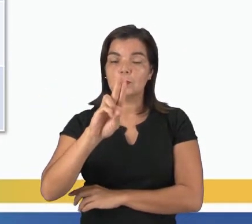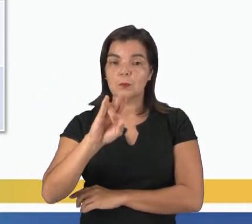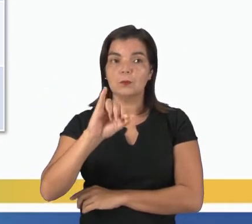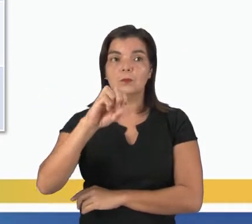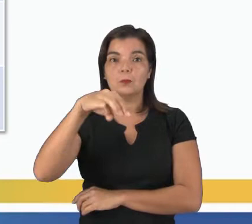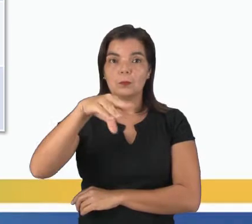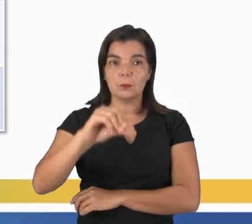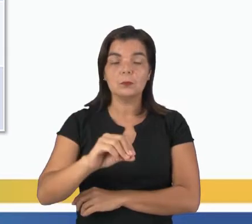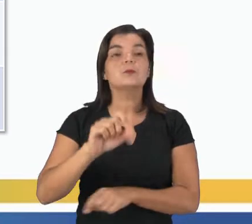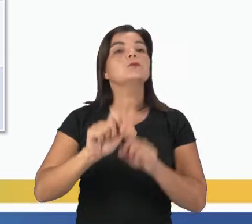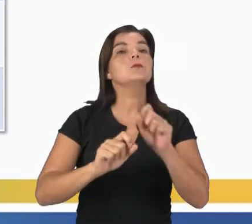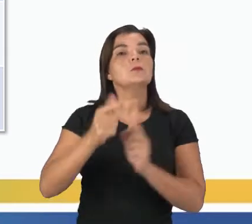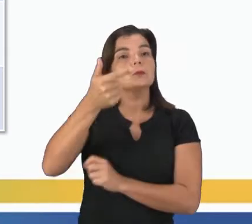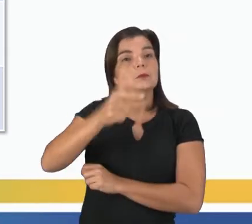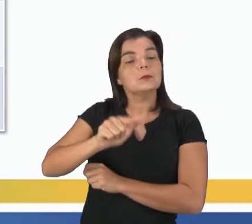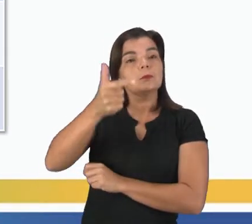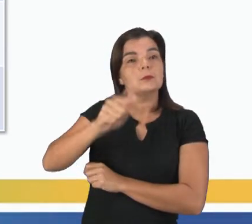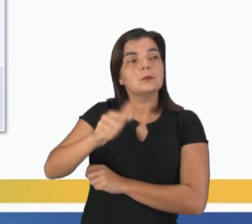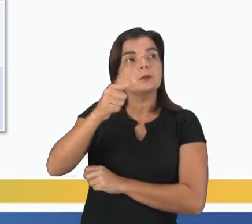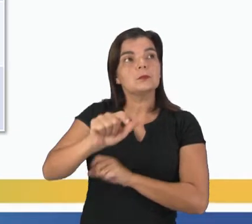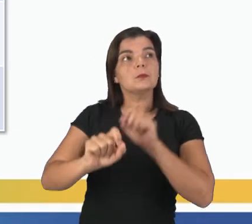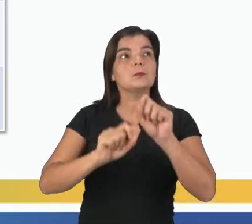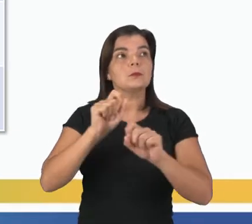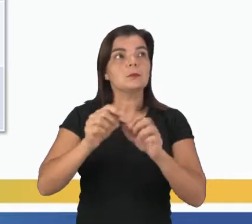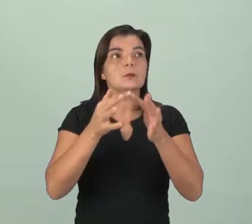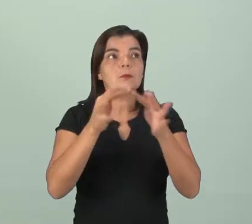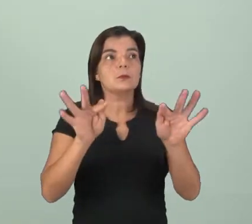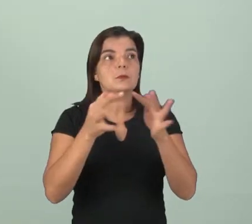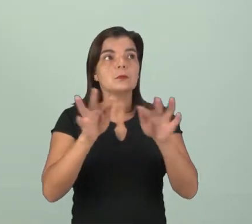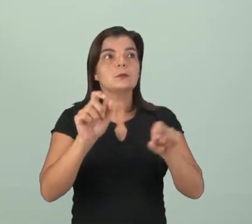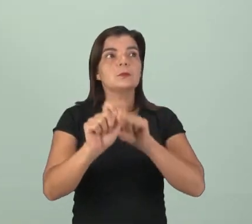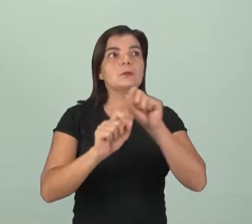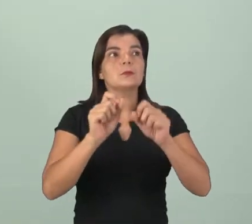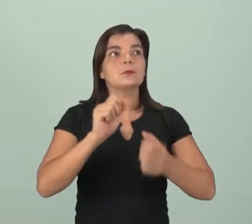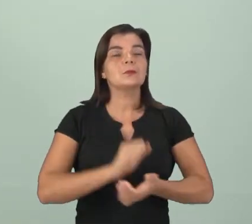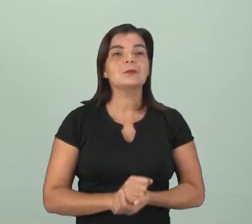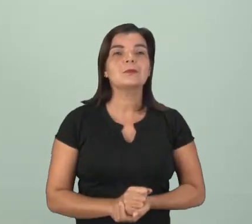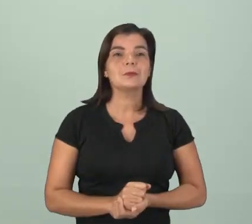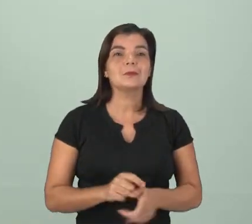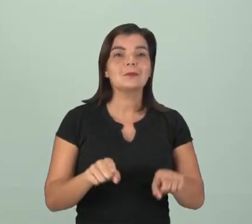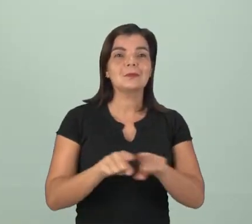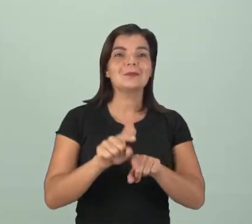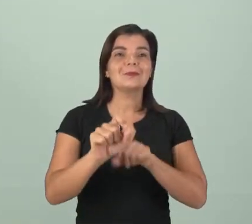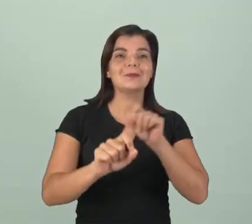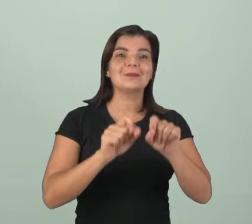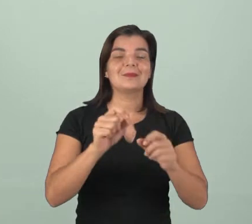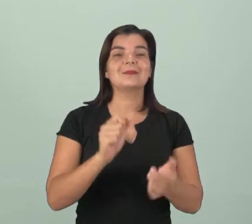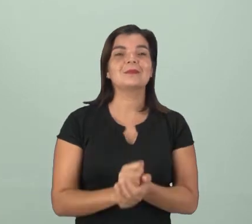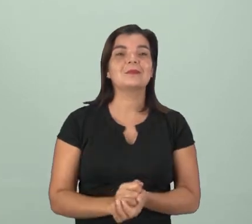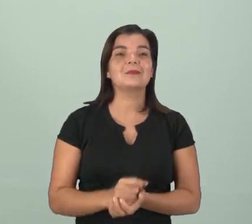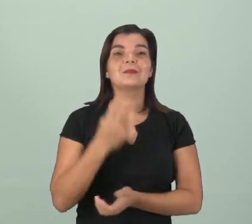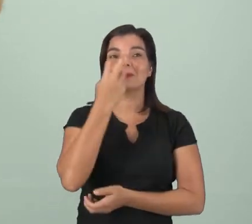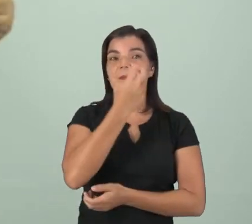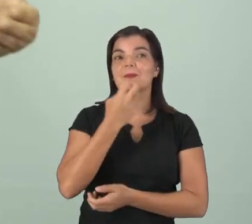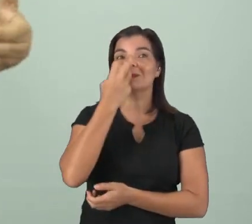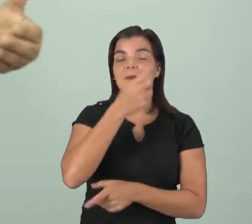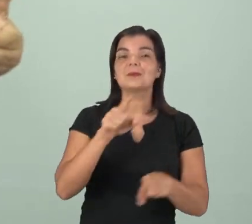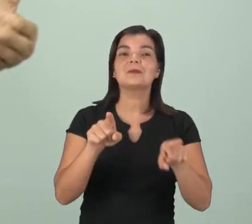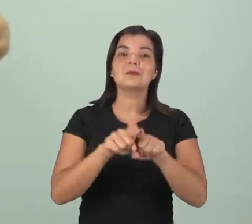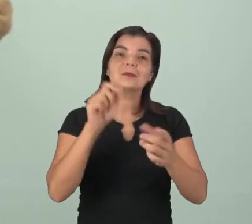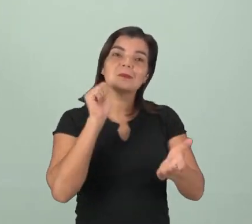são repetições de frases que são transmitidas oralmente, mas que